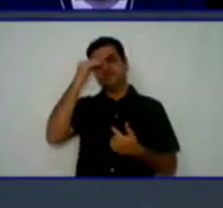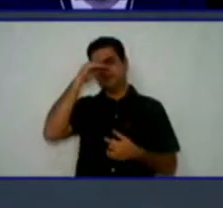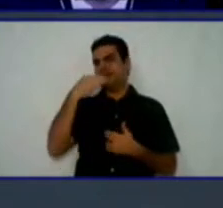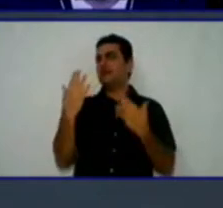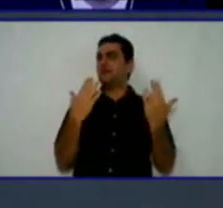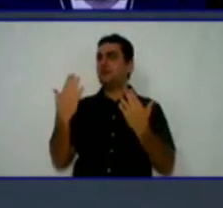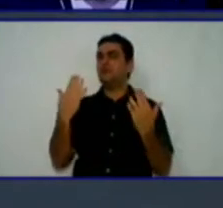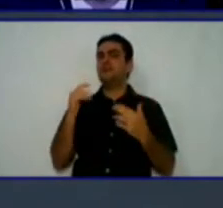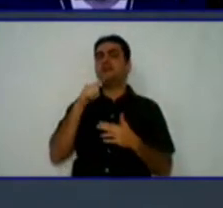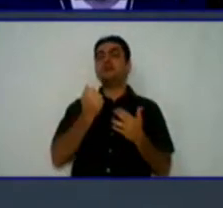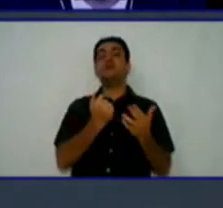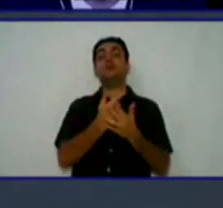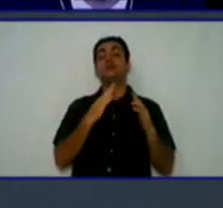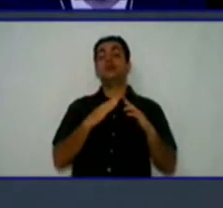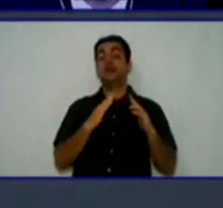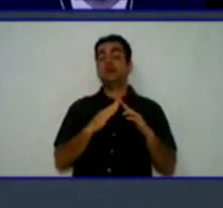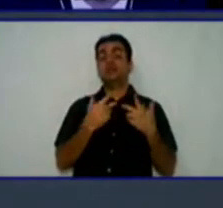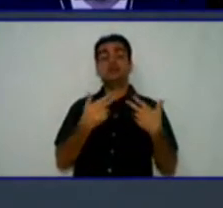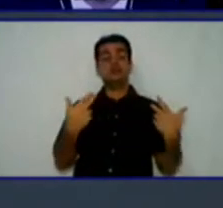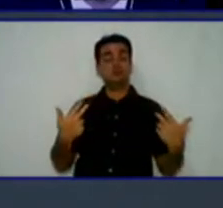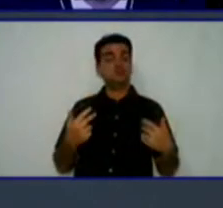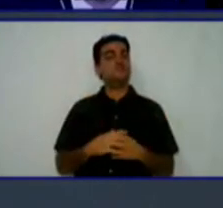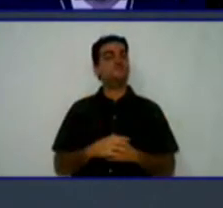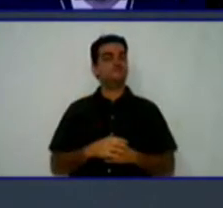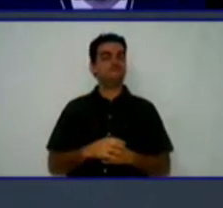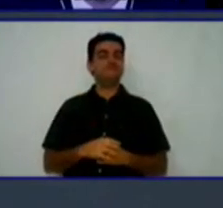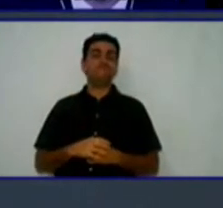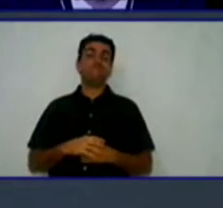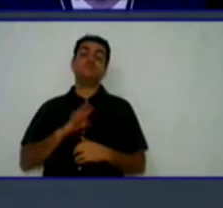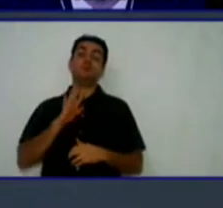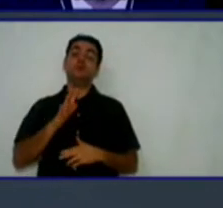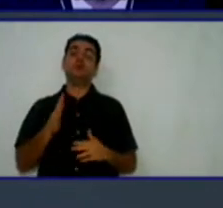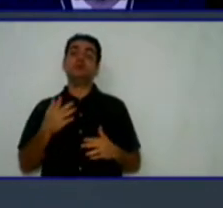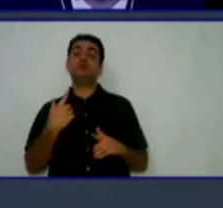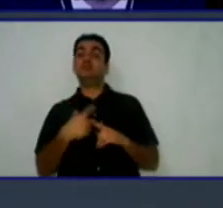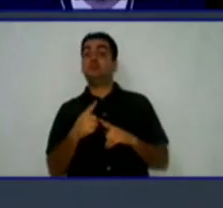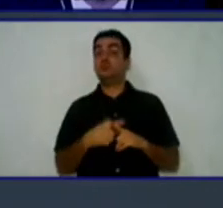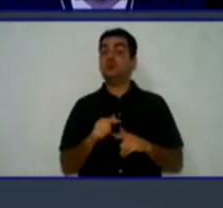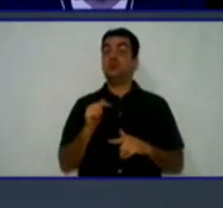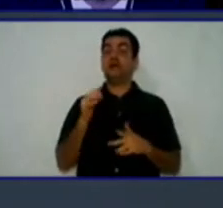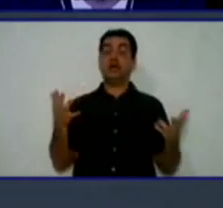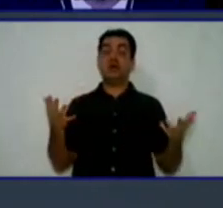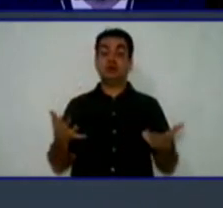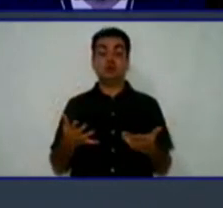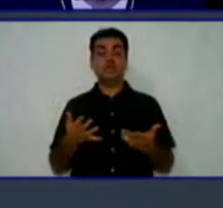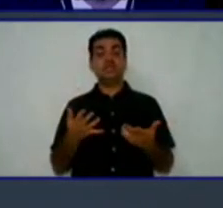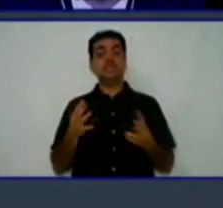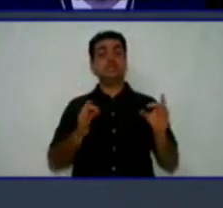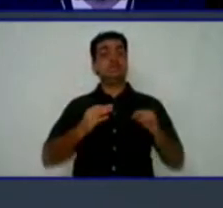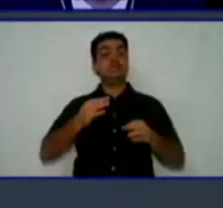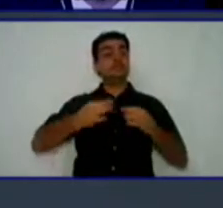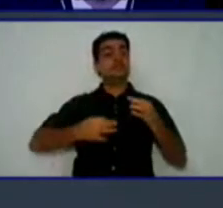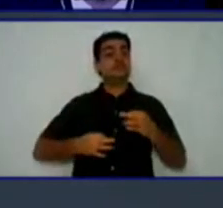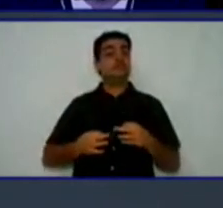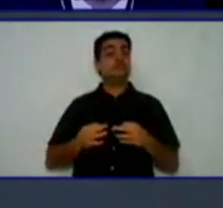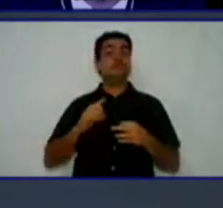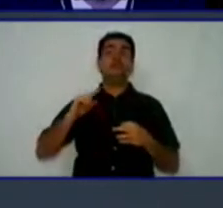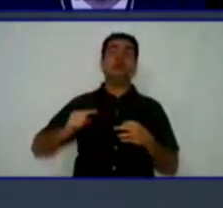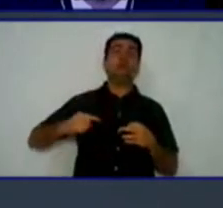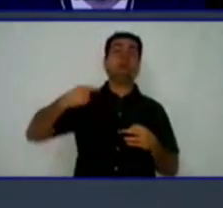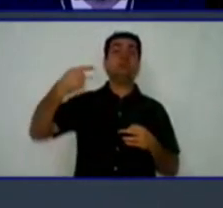a possibilidade de aquisição de bens imóveis. Essa lacuna ou incompletude do ordenamento jurídico somente veio a